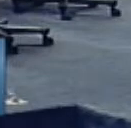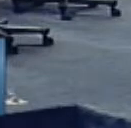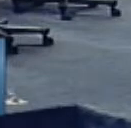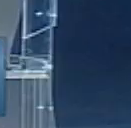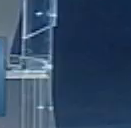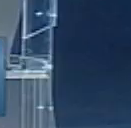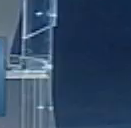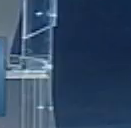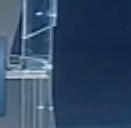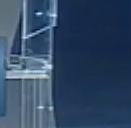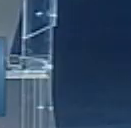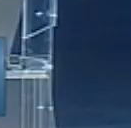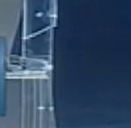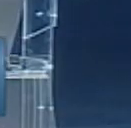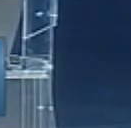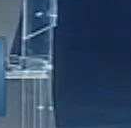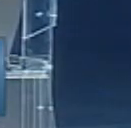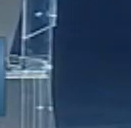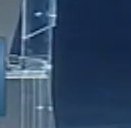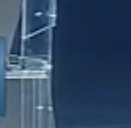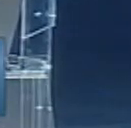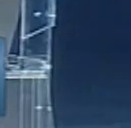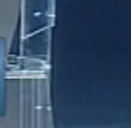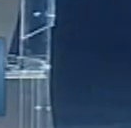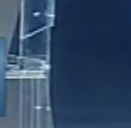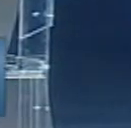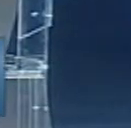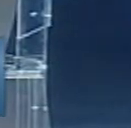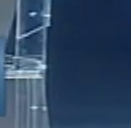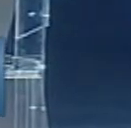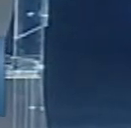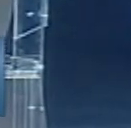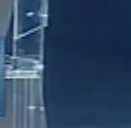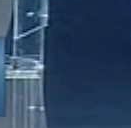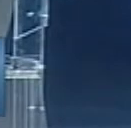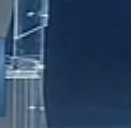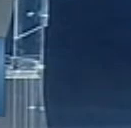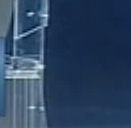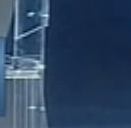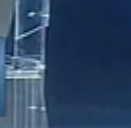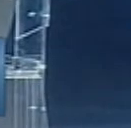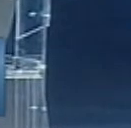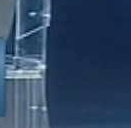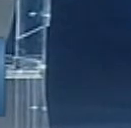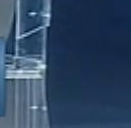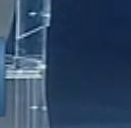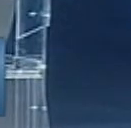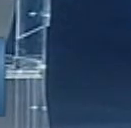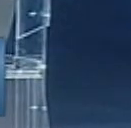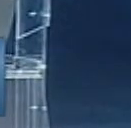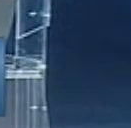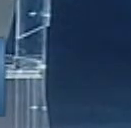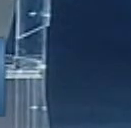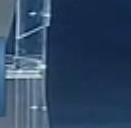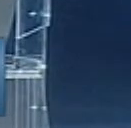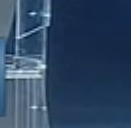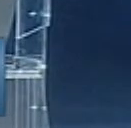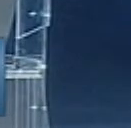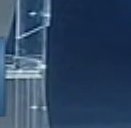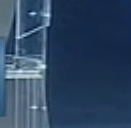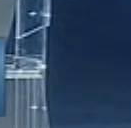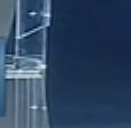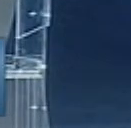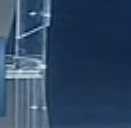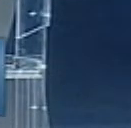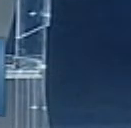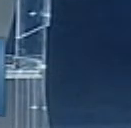Ministro excelentíssima procuradora secretária Carmem de Souza de mais colegas